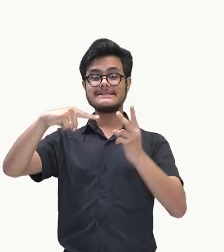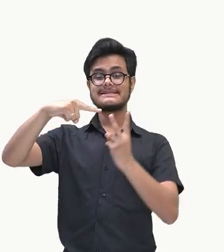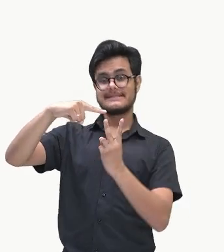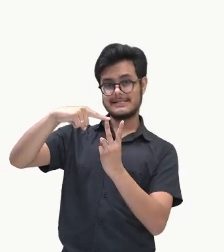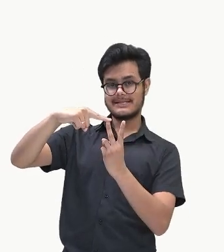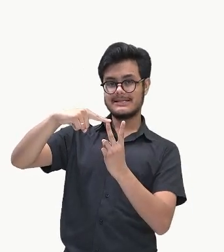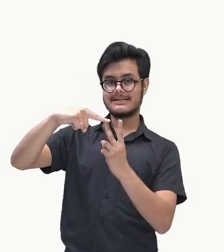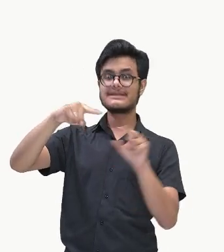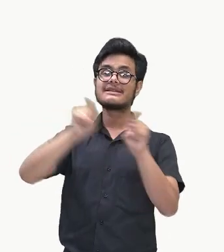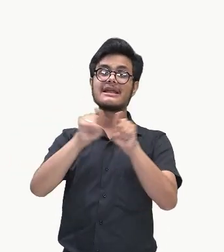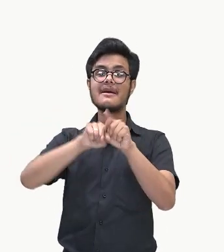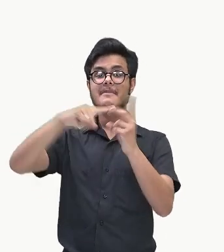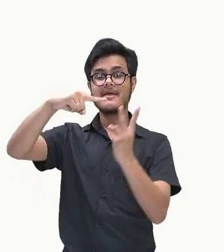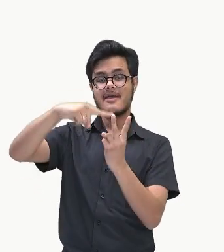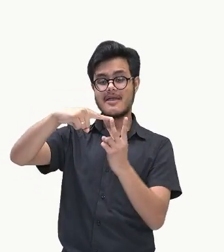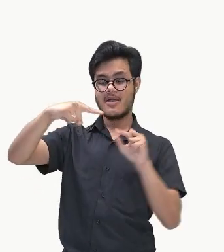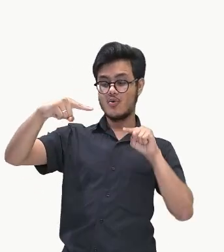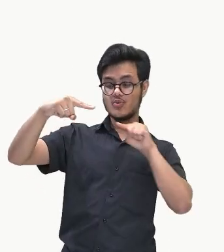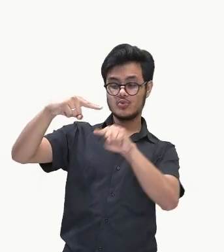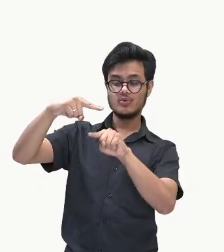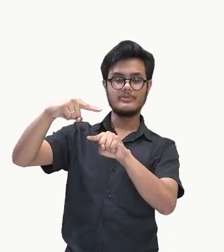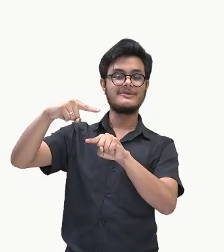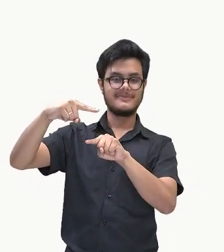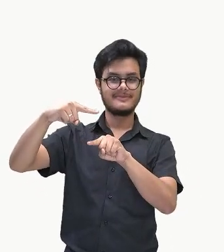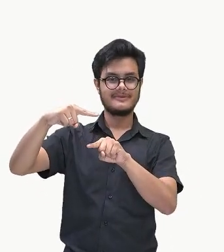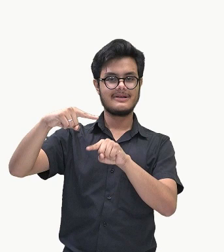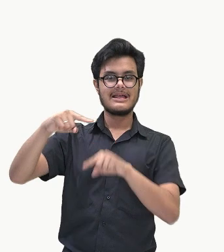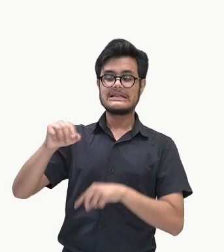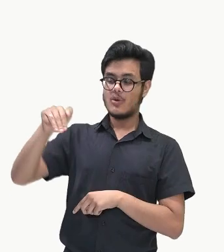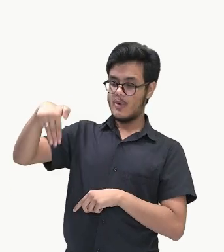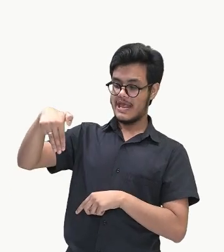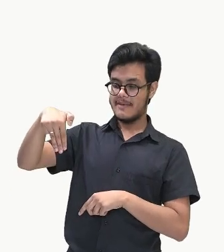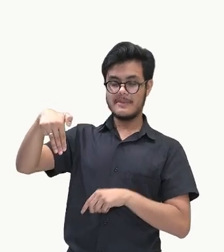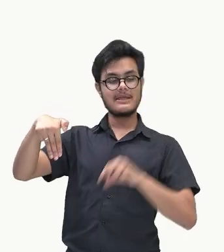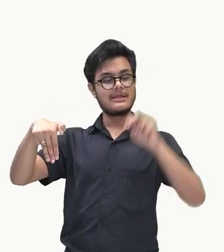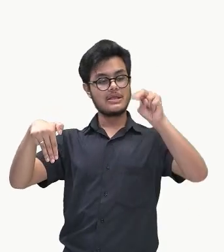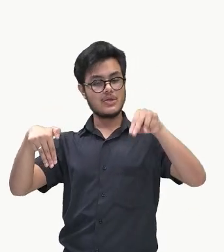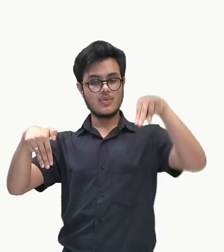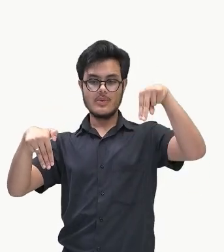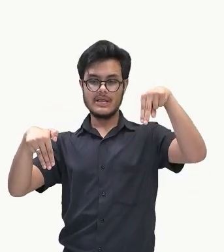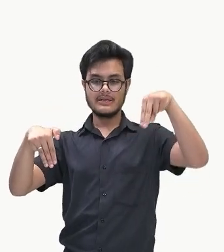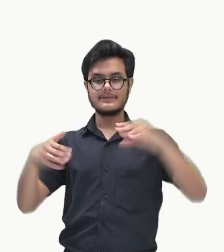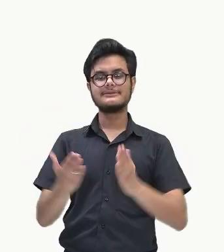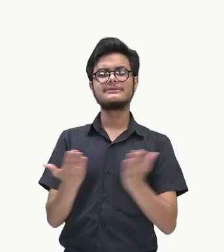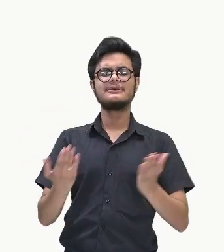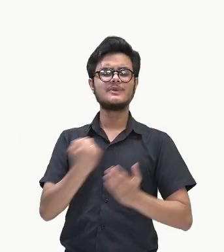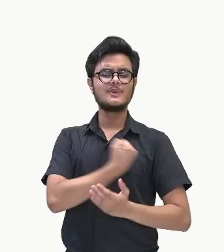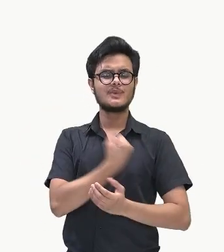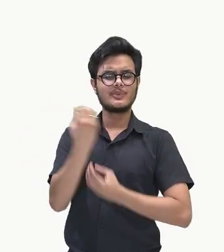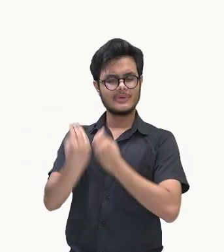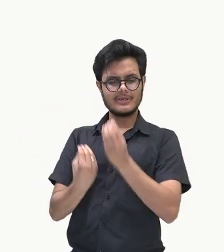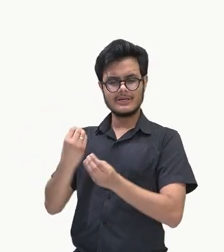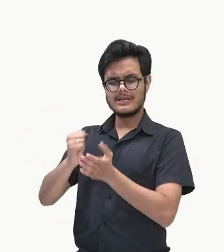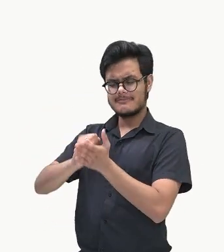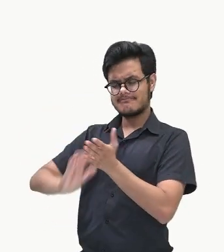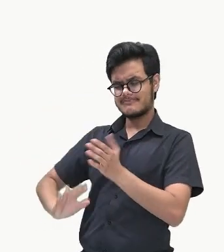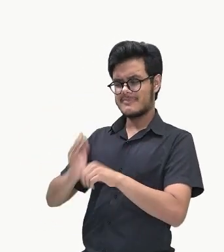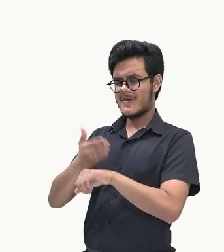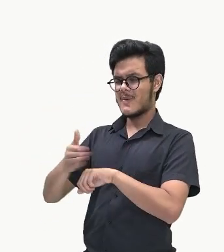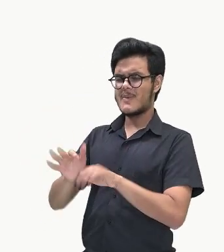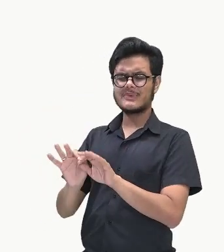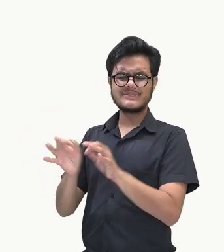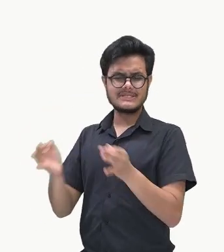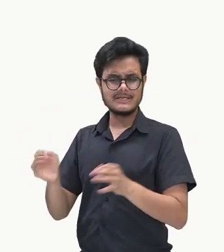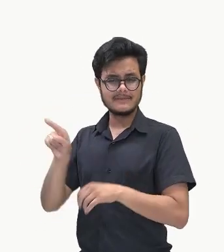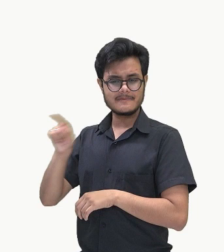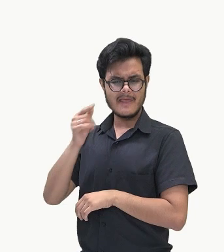expoente do meu radicando. Então vamos aqui ver com números, que eu acho que fica bem mais simples para vocês